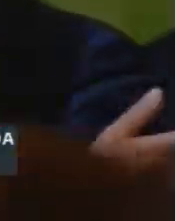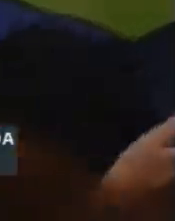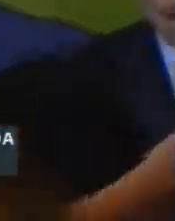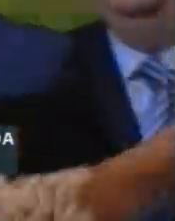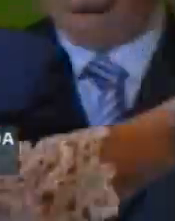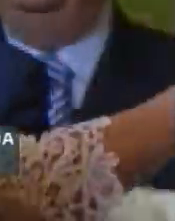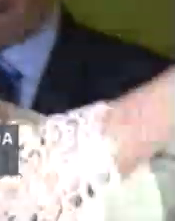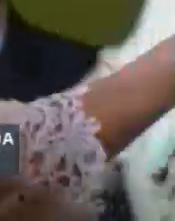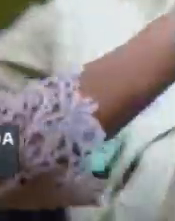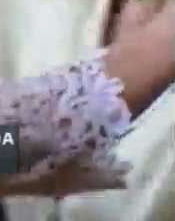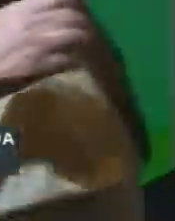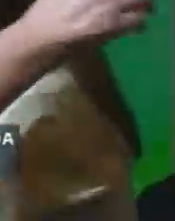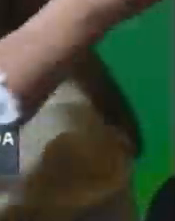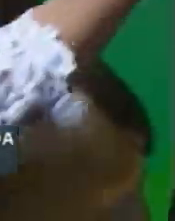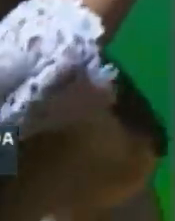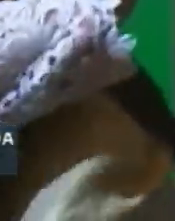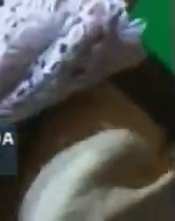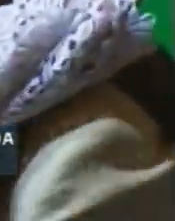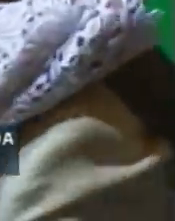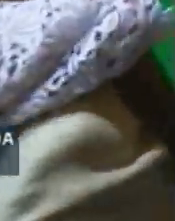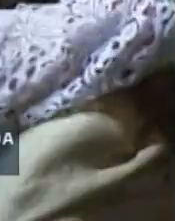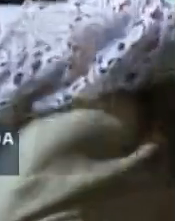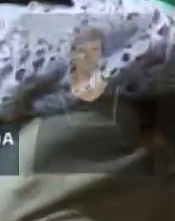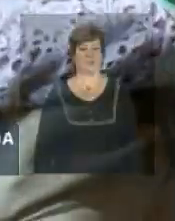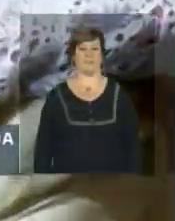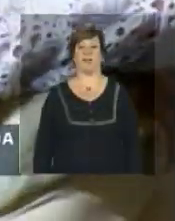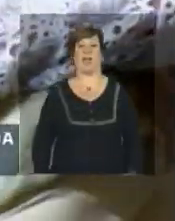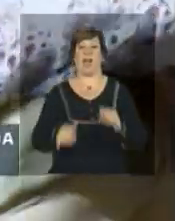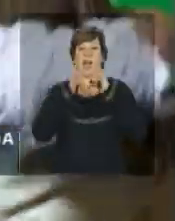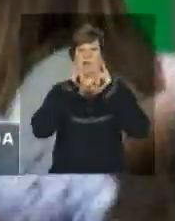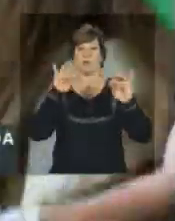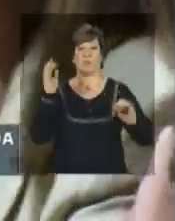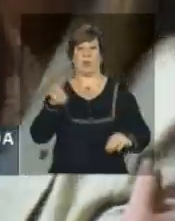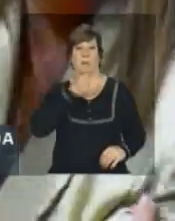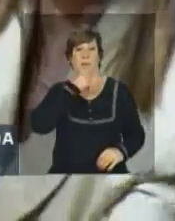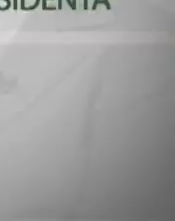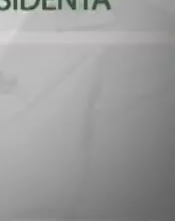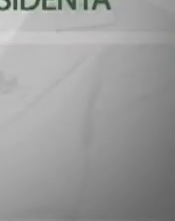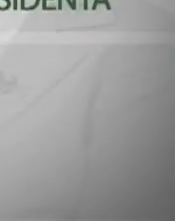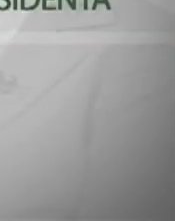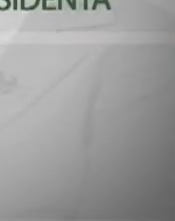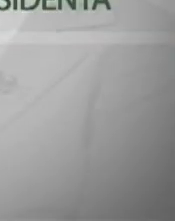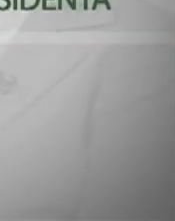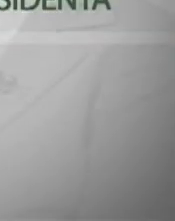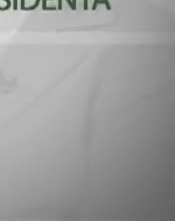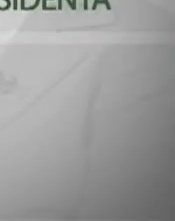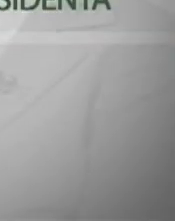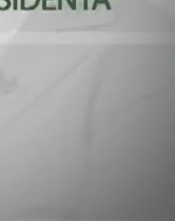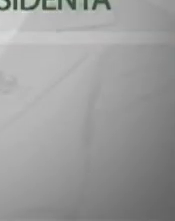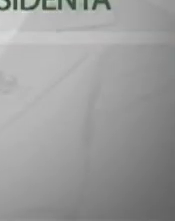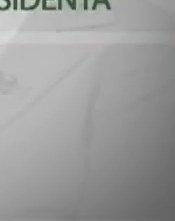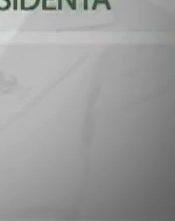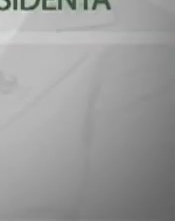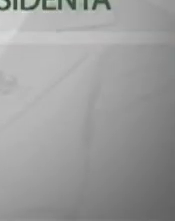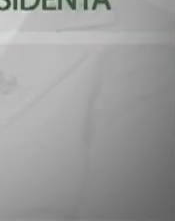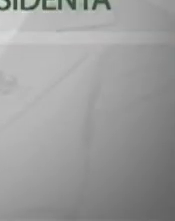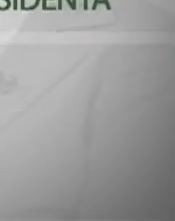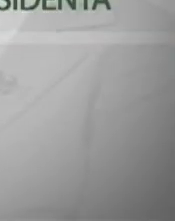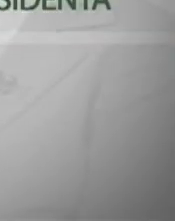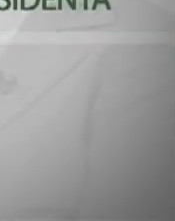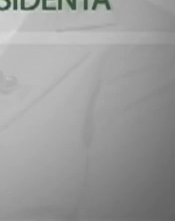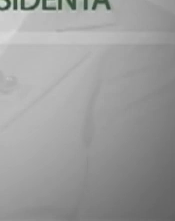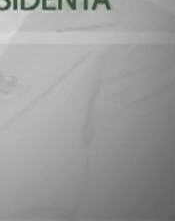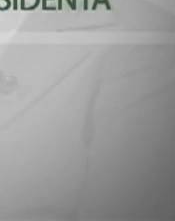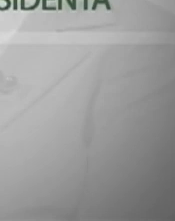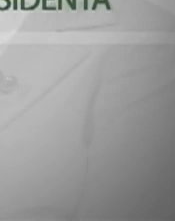Você assistiu à cerimônia de posse da presidente da Petrobras, Maria das Graças Foster. Os discursos de José Gabrielli, Graça